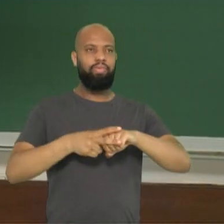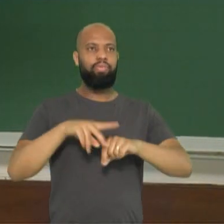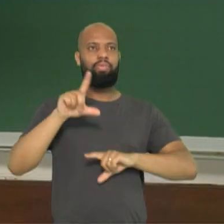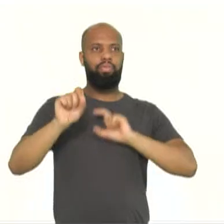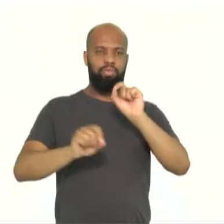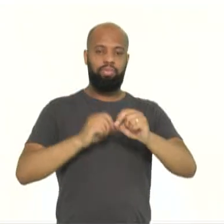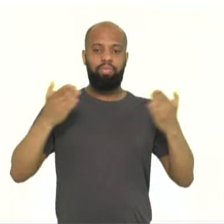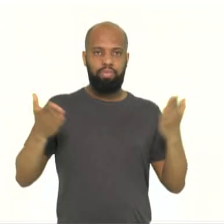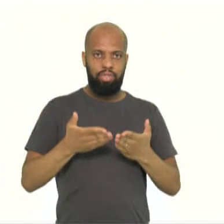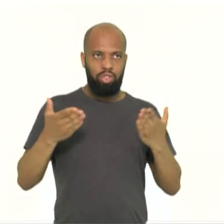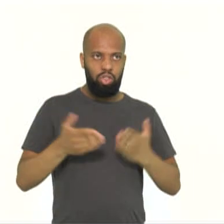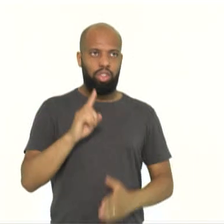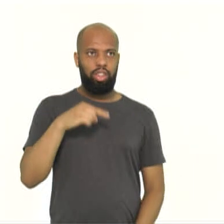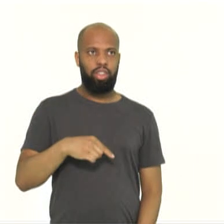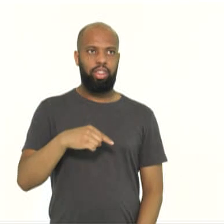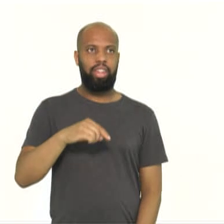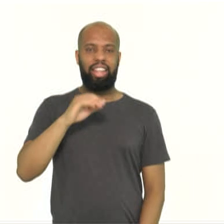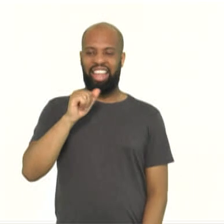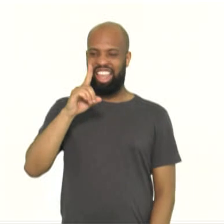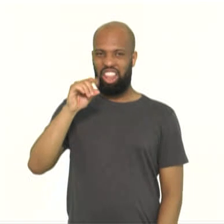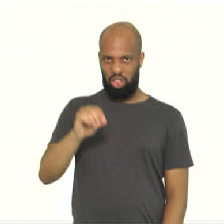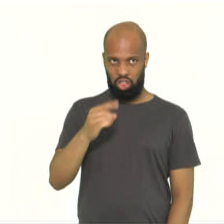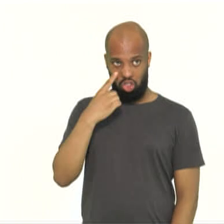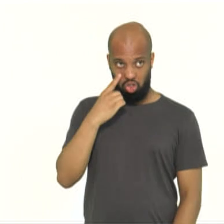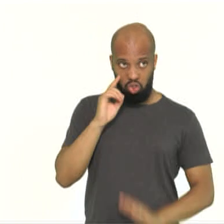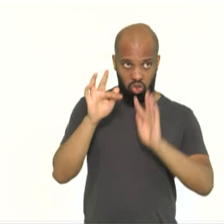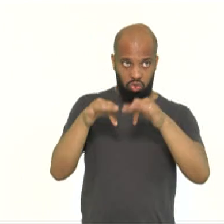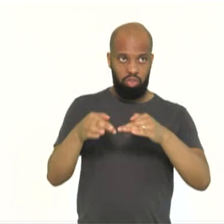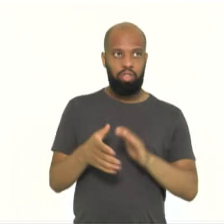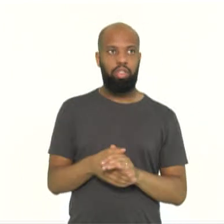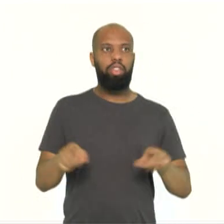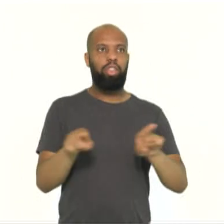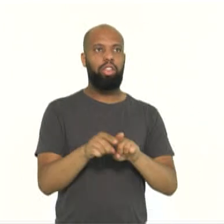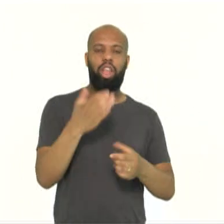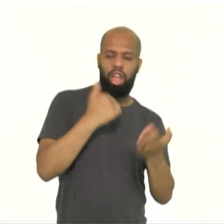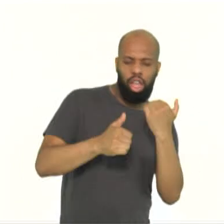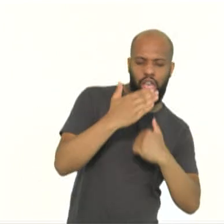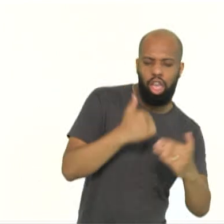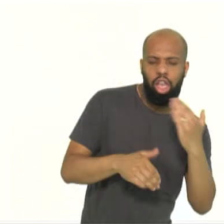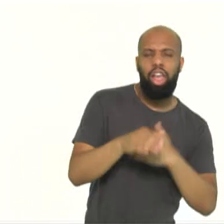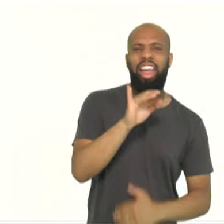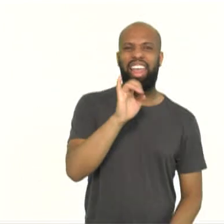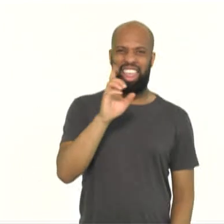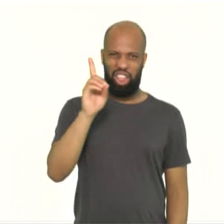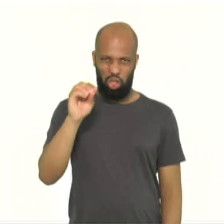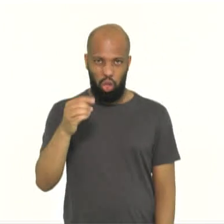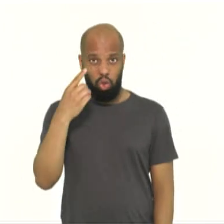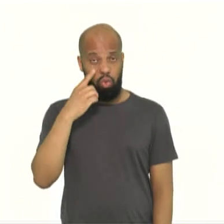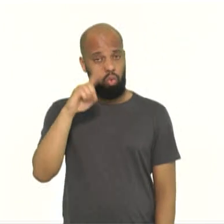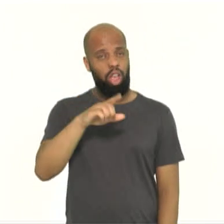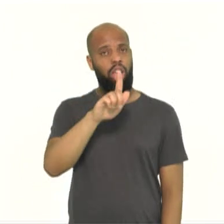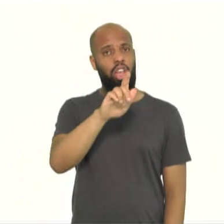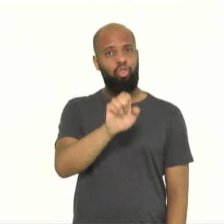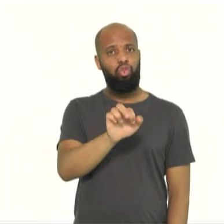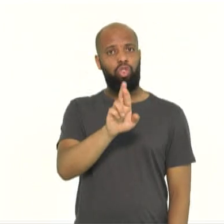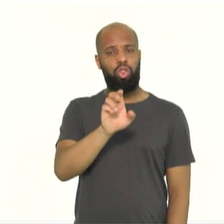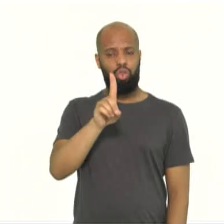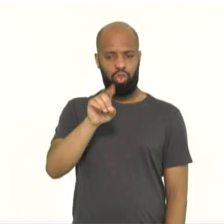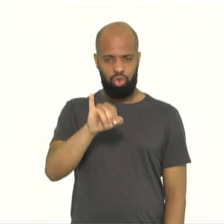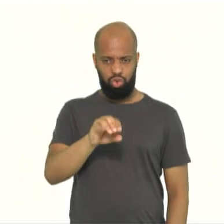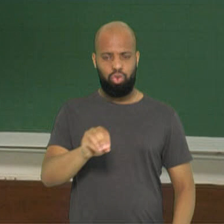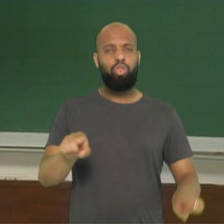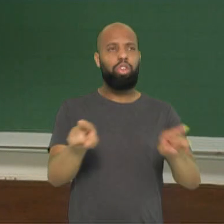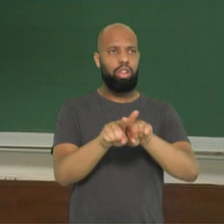fica cantando. Eu estou comiendo mucho estos dias. Temos mais uma vez aqui o verbo